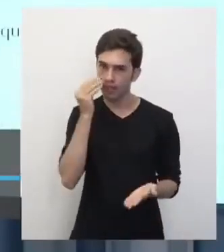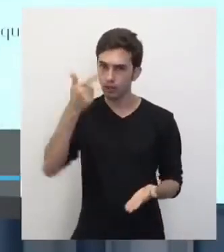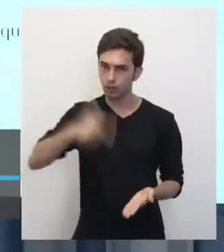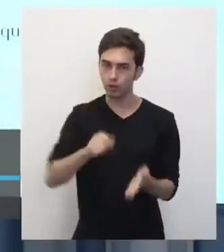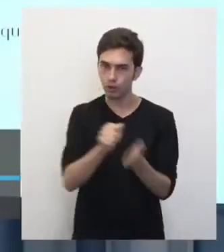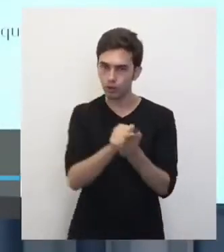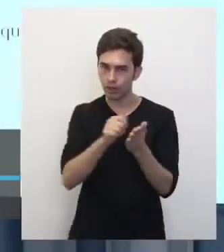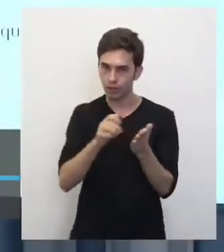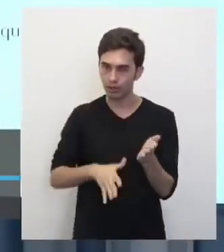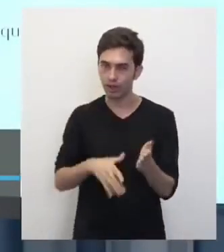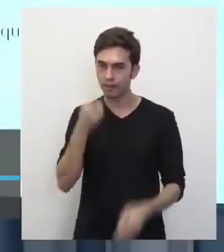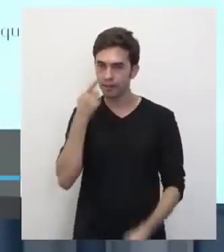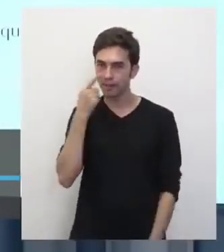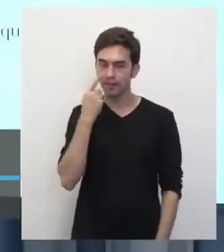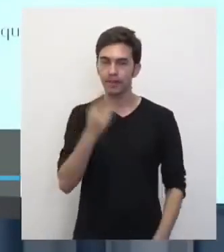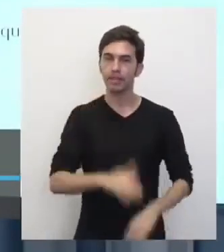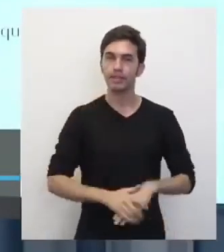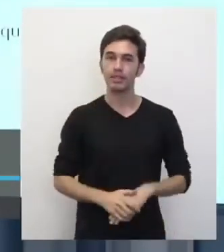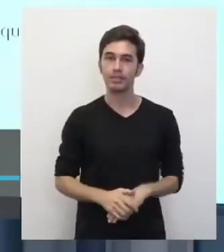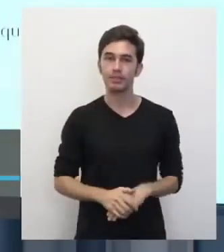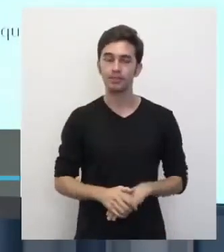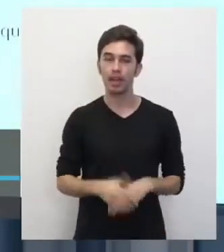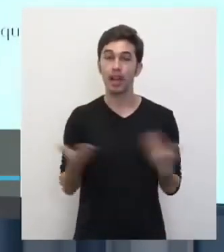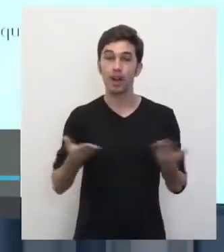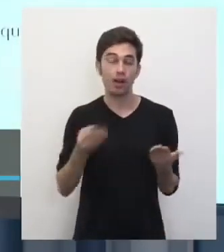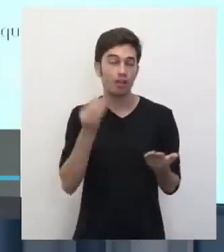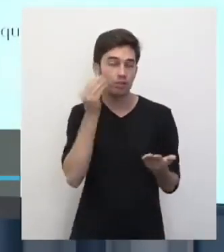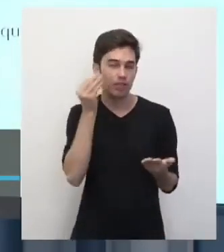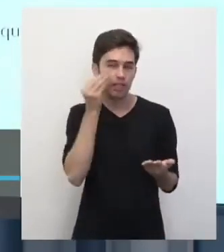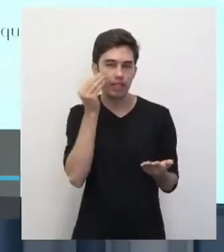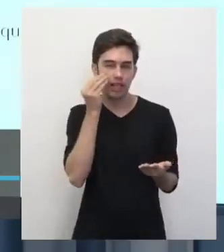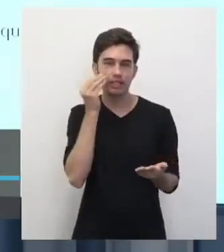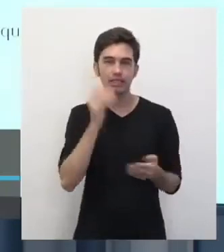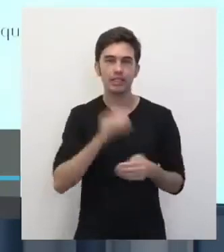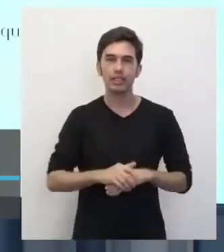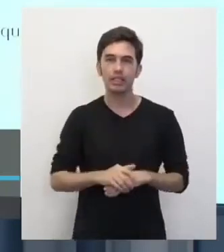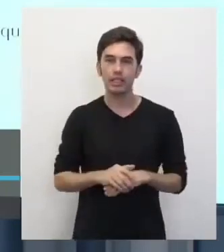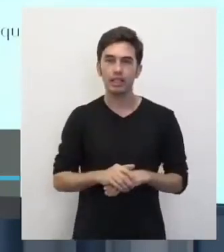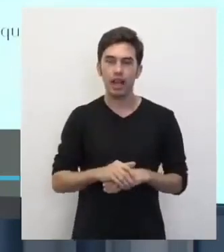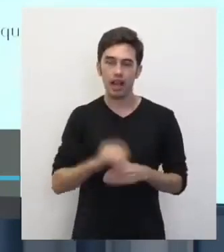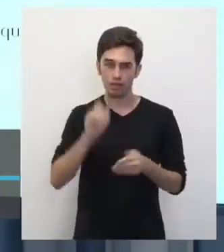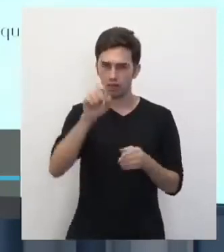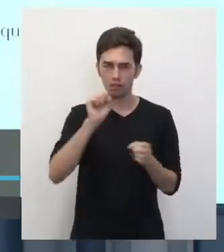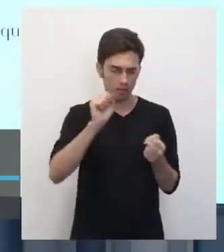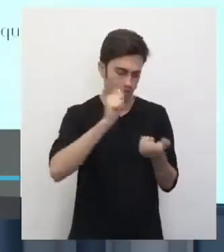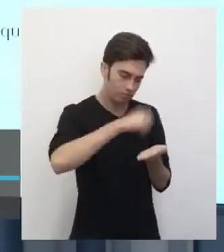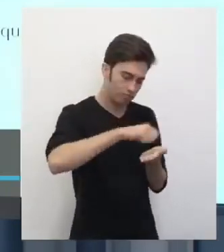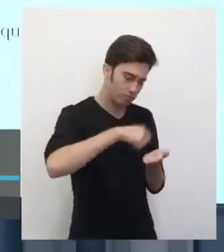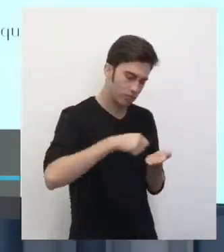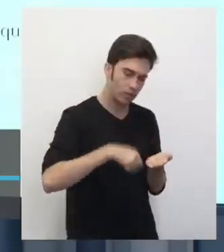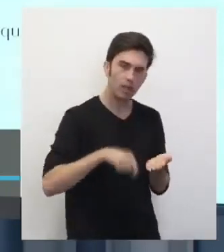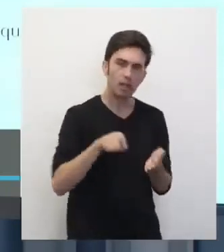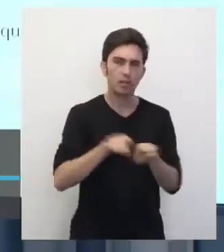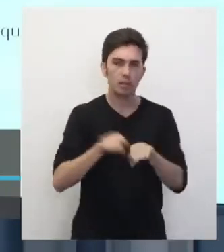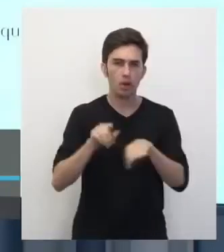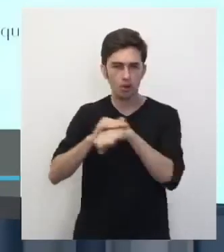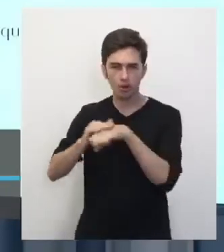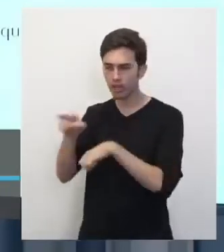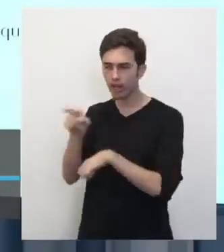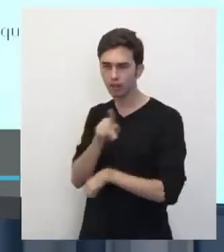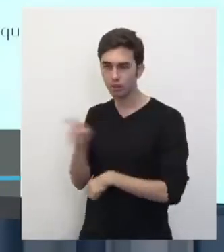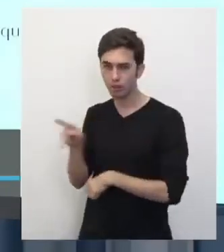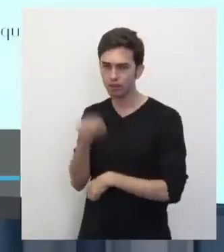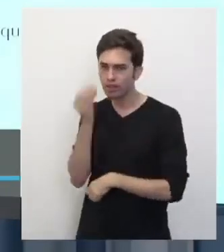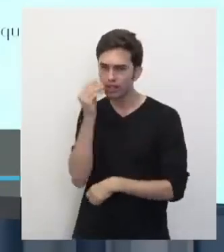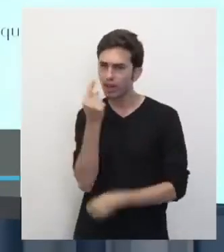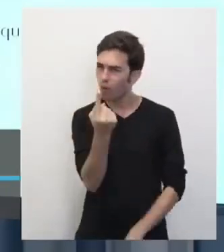Nesse próximo exercício, agora nós vamos tentar aí elencar, e aí você pode anotar no seu caderno e comentar com o seu professor. Tenta fazer pelo menos